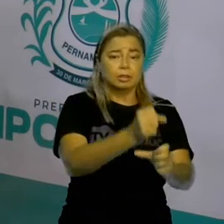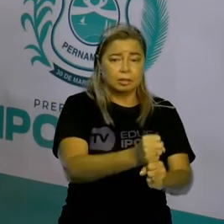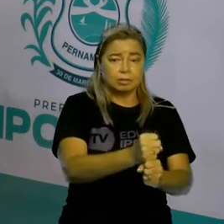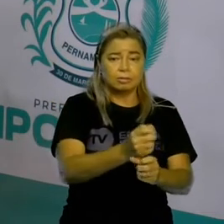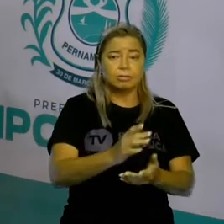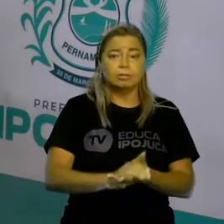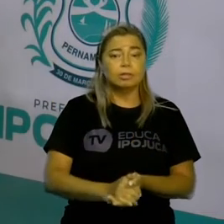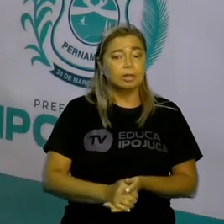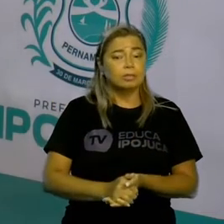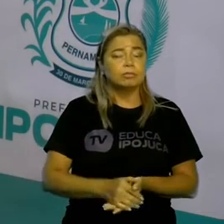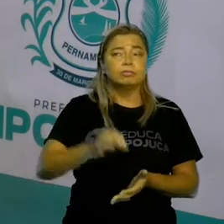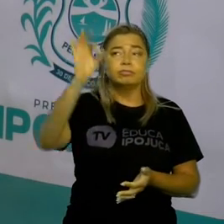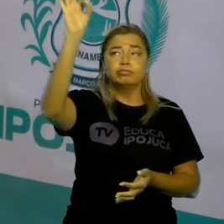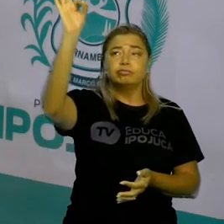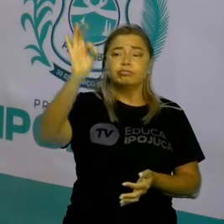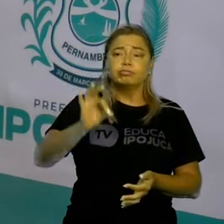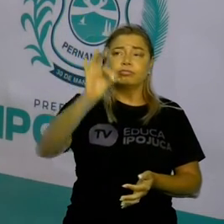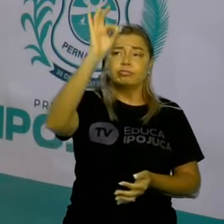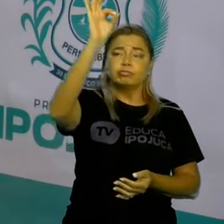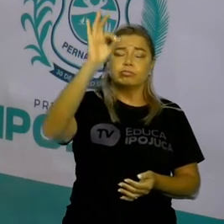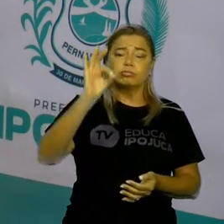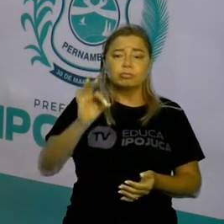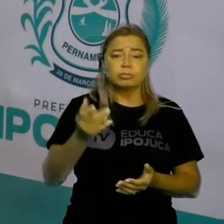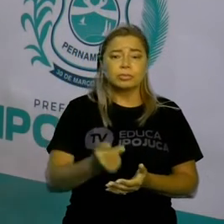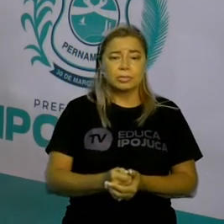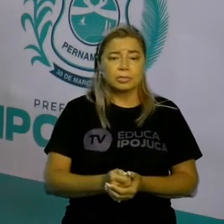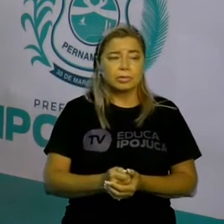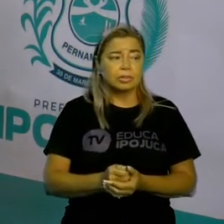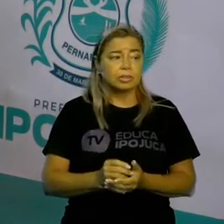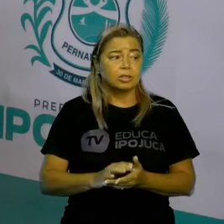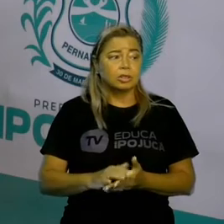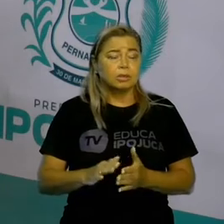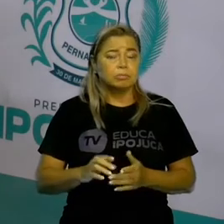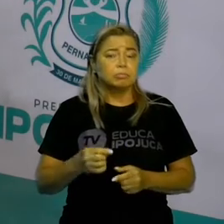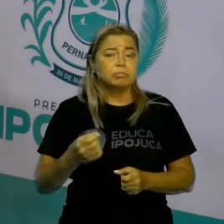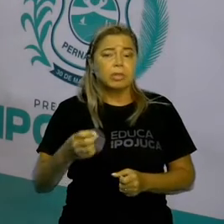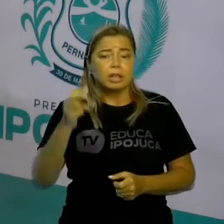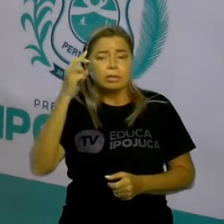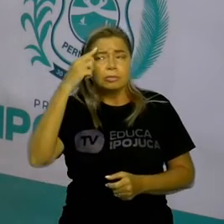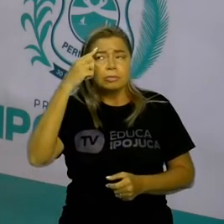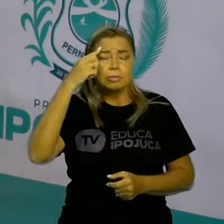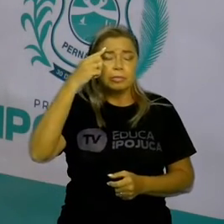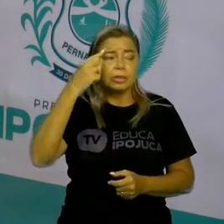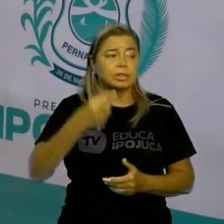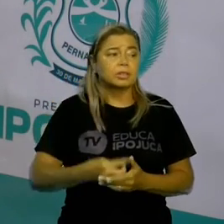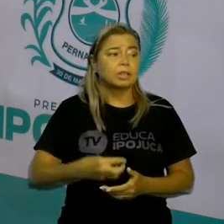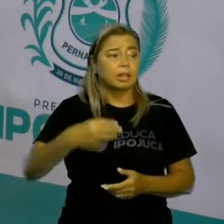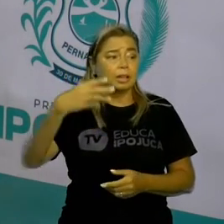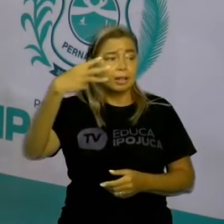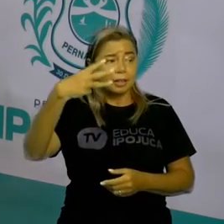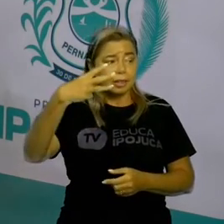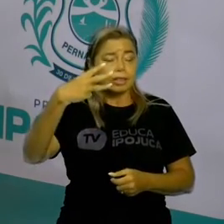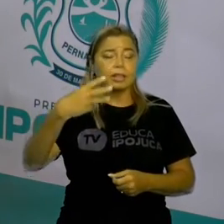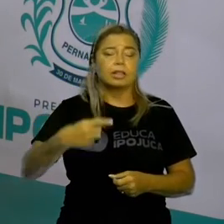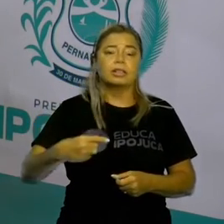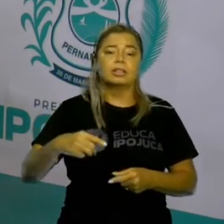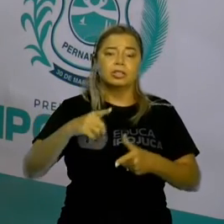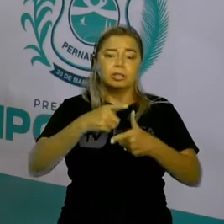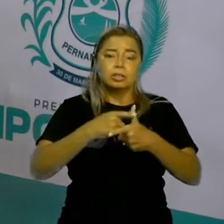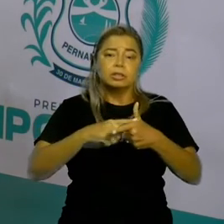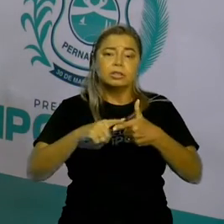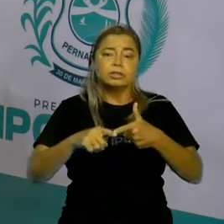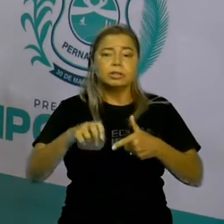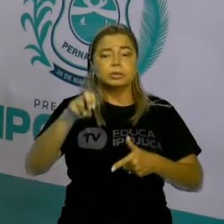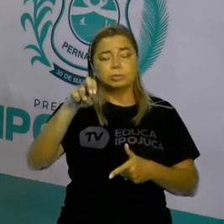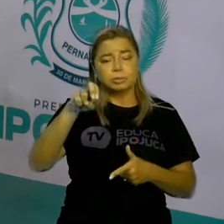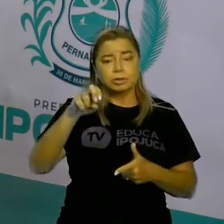Você pode pensar aqui nesse número como sendo 3 dividido por 5, 3 reais dividido para 5 pessoas, dá